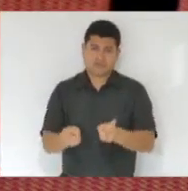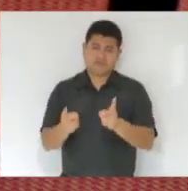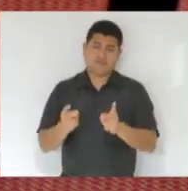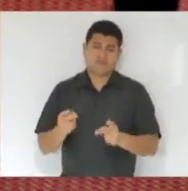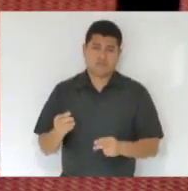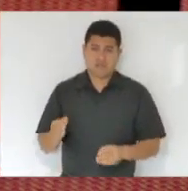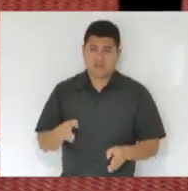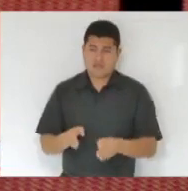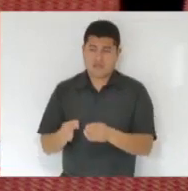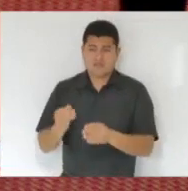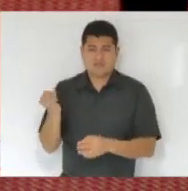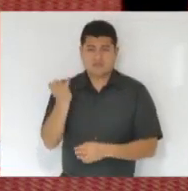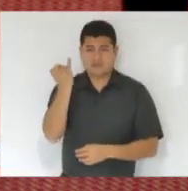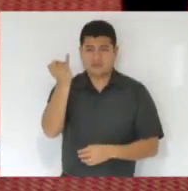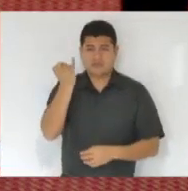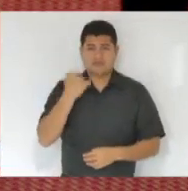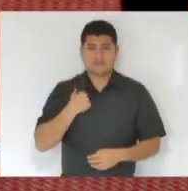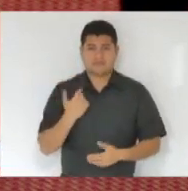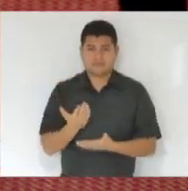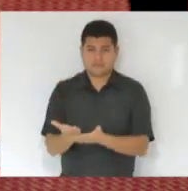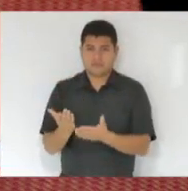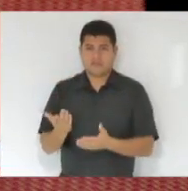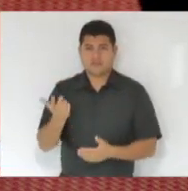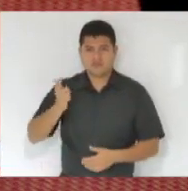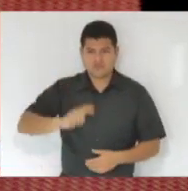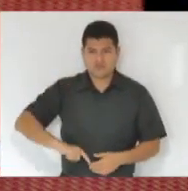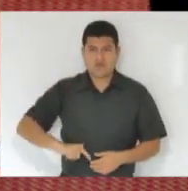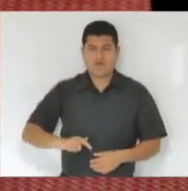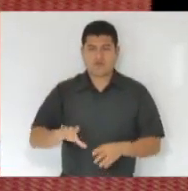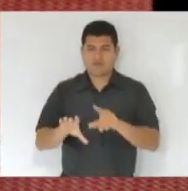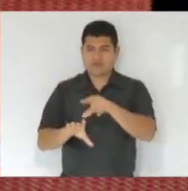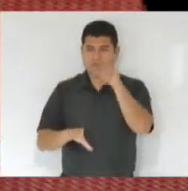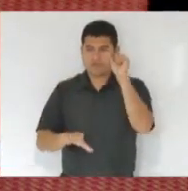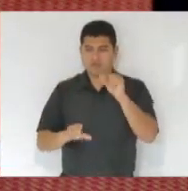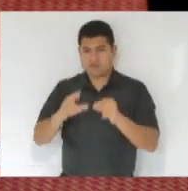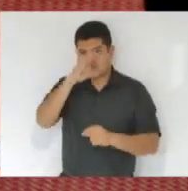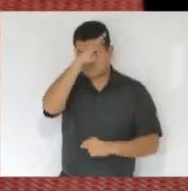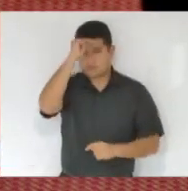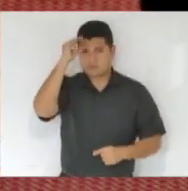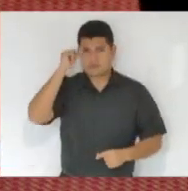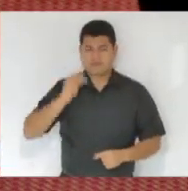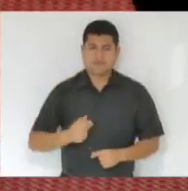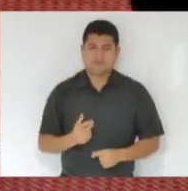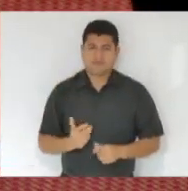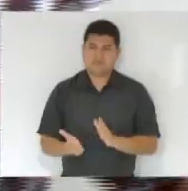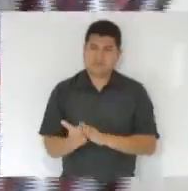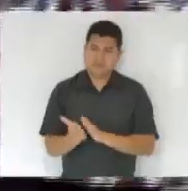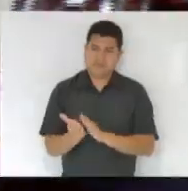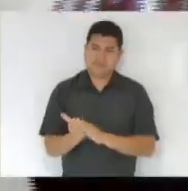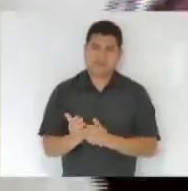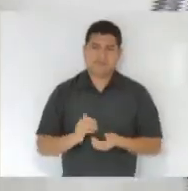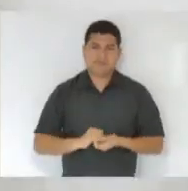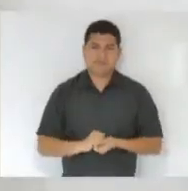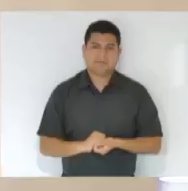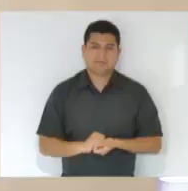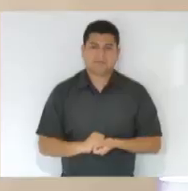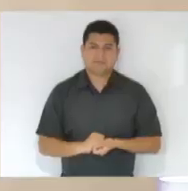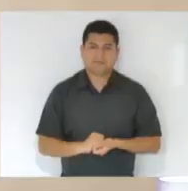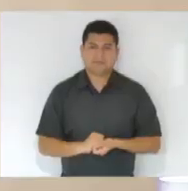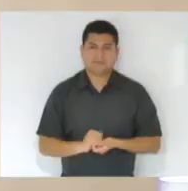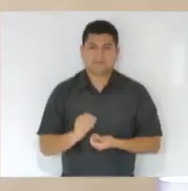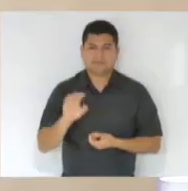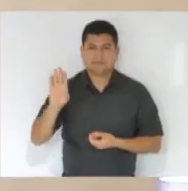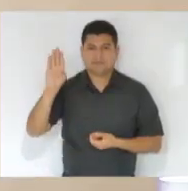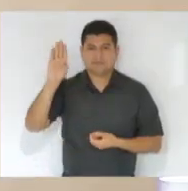o suficiente para reconduzir o seu mandato para mais um período ao comando da Prefeitura. Parabéns pelo seu governo. Muito obrigado. Com a palavra o